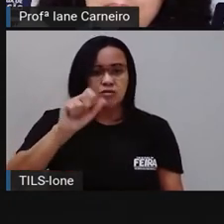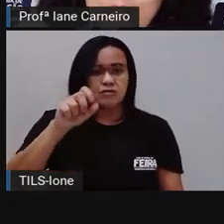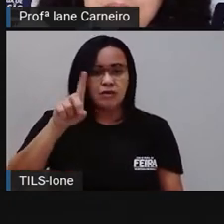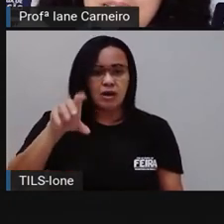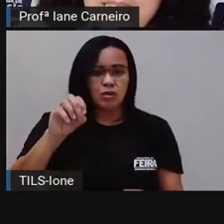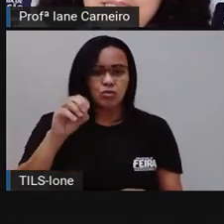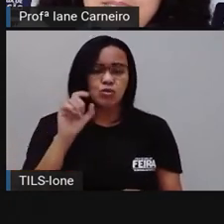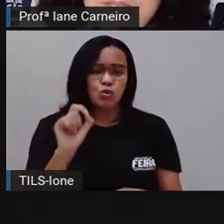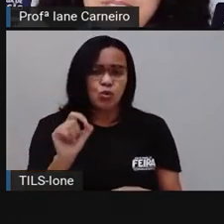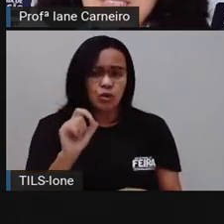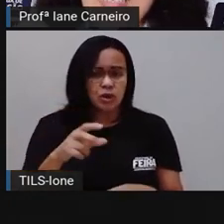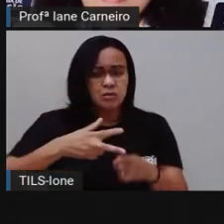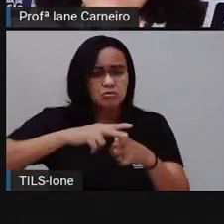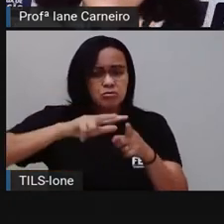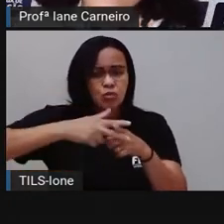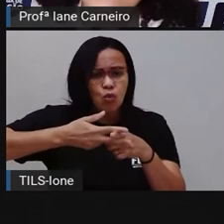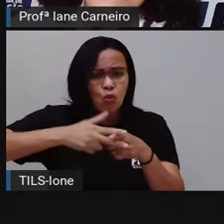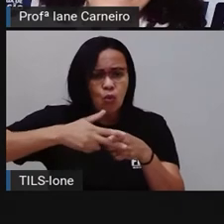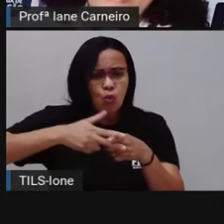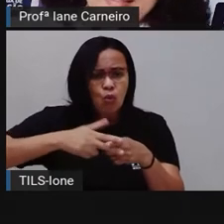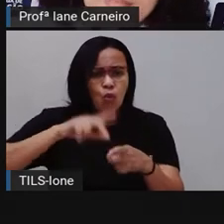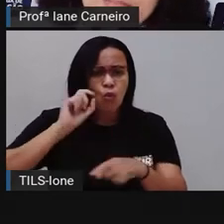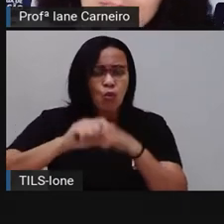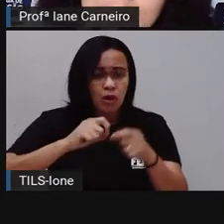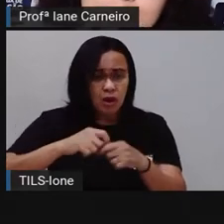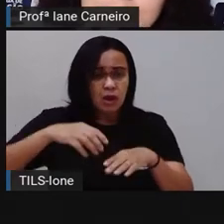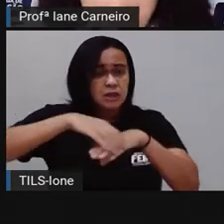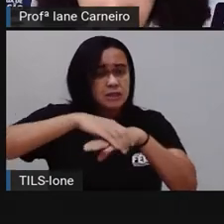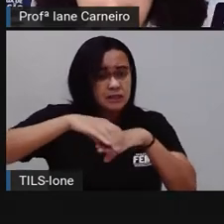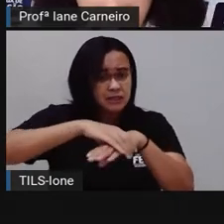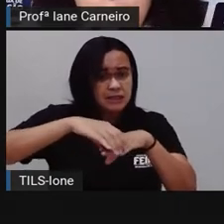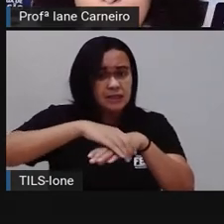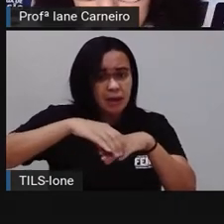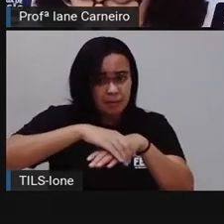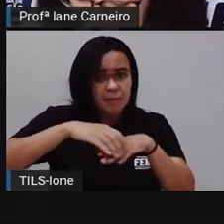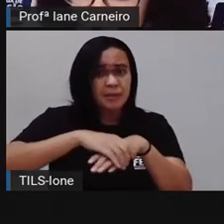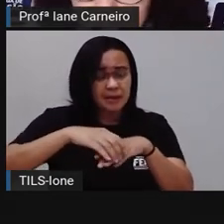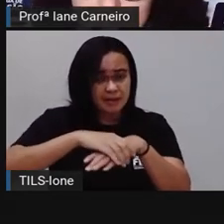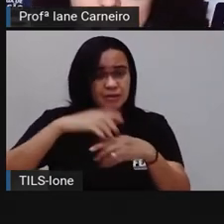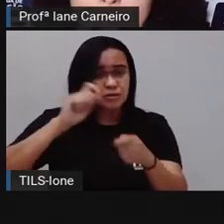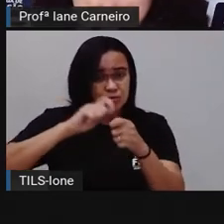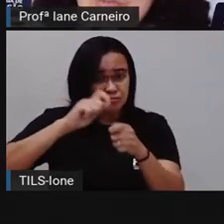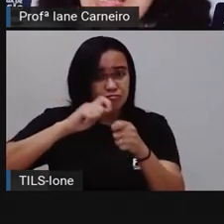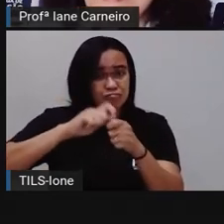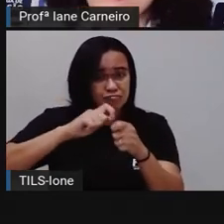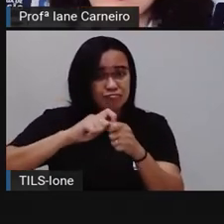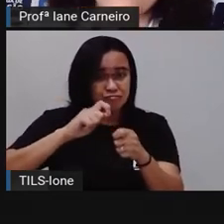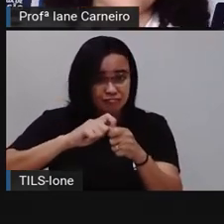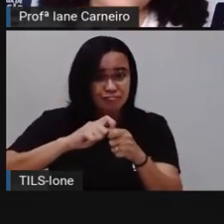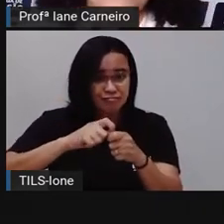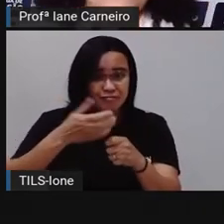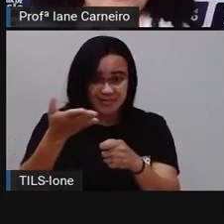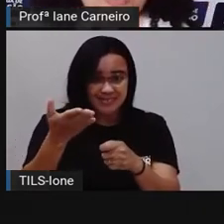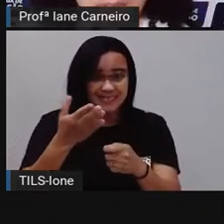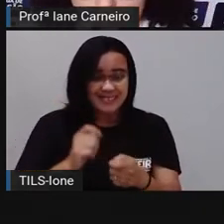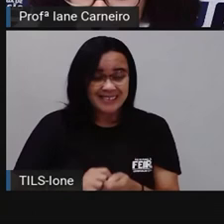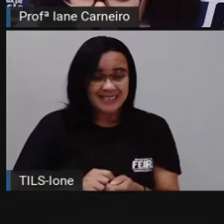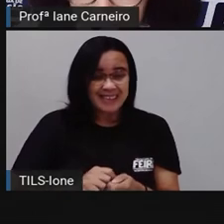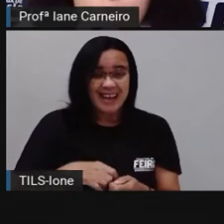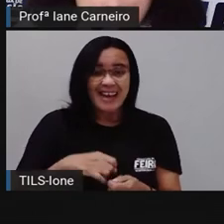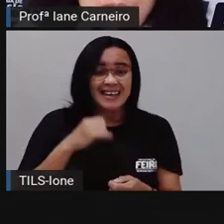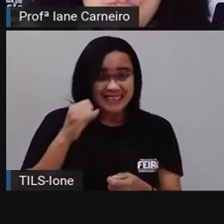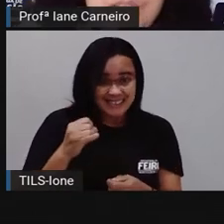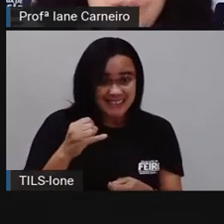Ó, consertando sapato, né? Sapateiro. Quem já precisou de um sapateiro já sabe onde